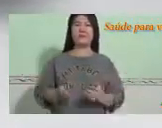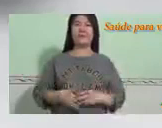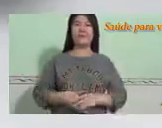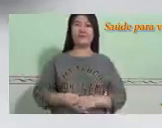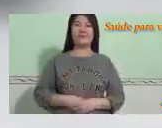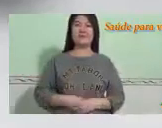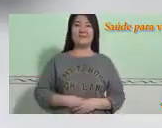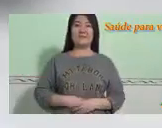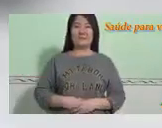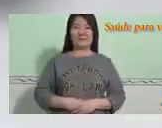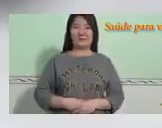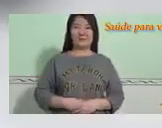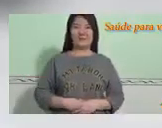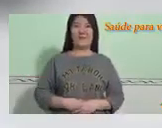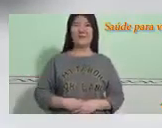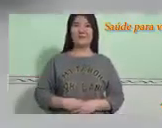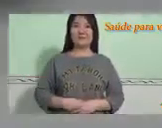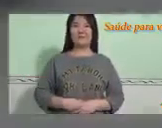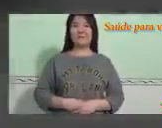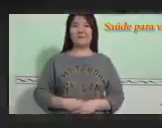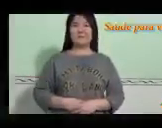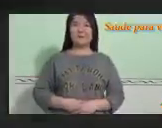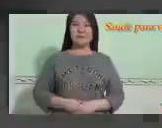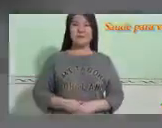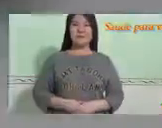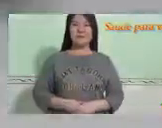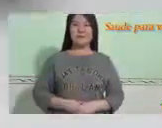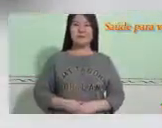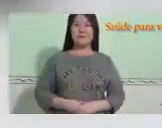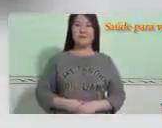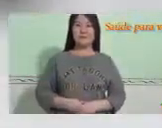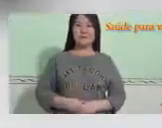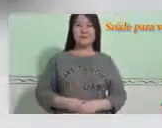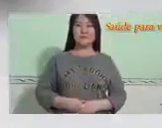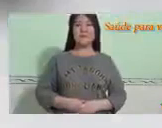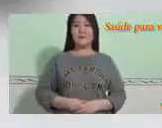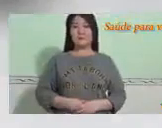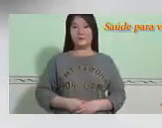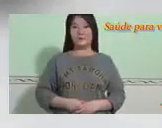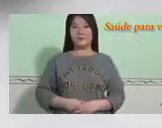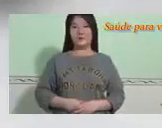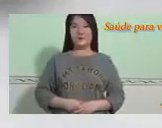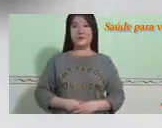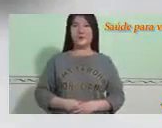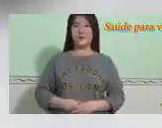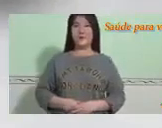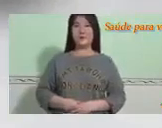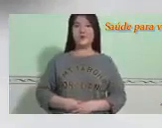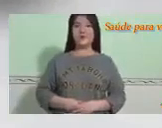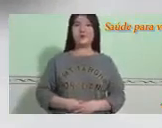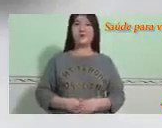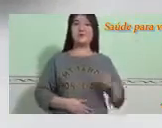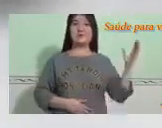caso a mulher sinta febre vírgula calafrios ou o sangramento fome tow-in tenso vírgula é importante é voltar ao